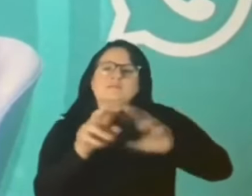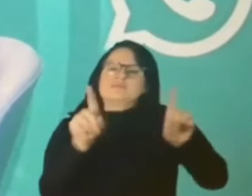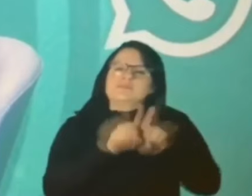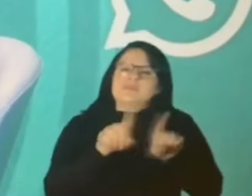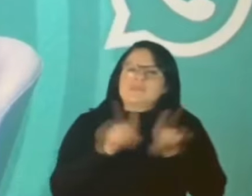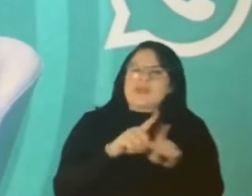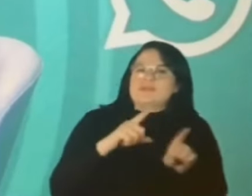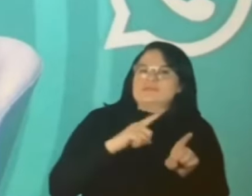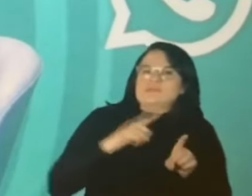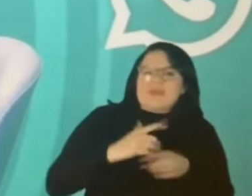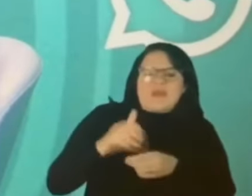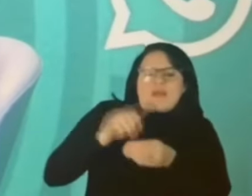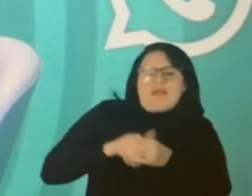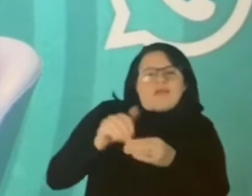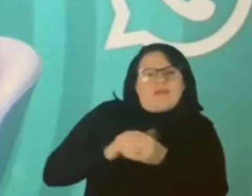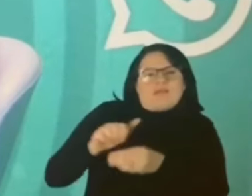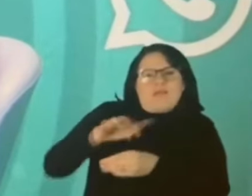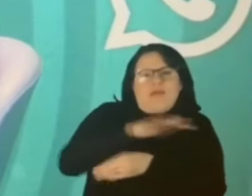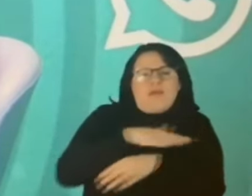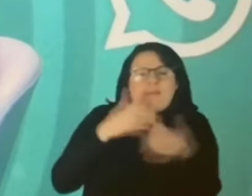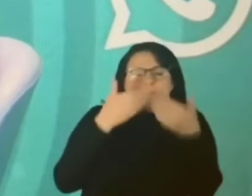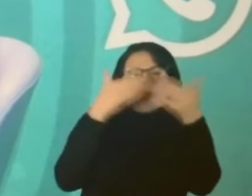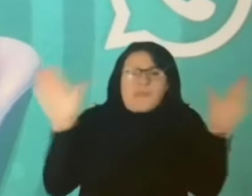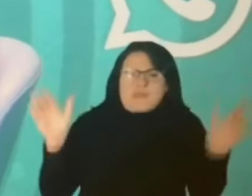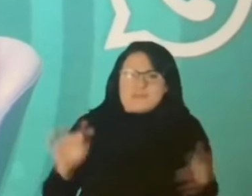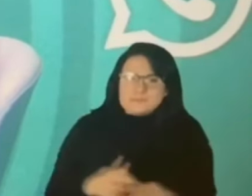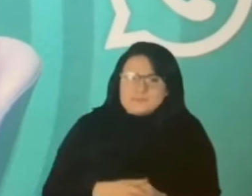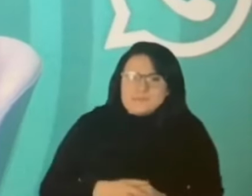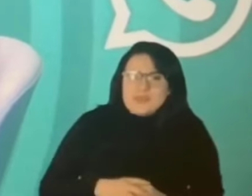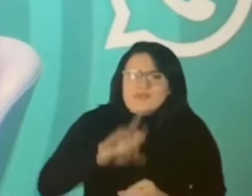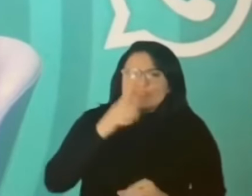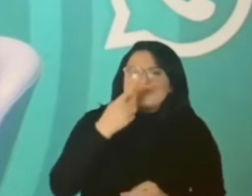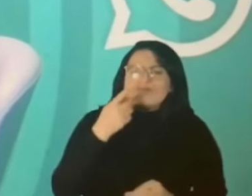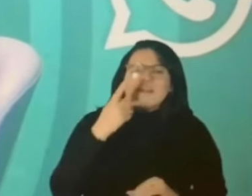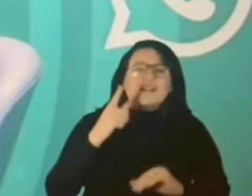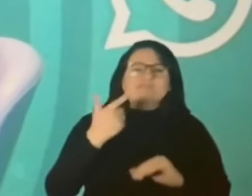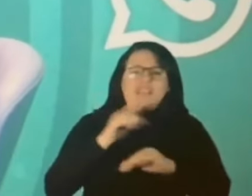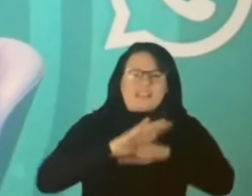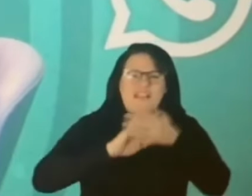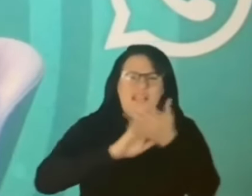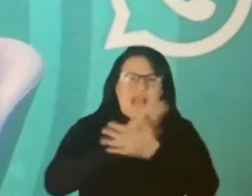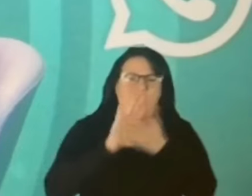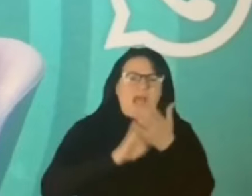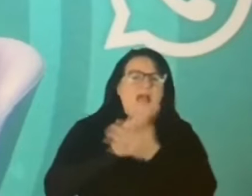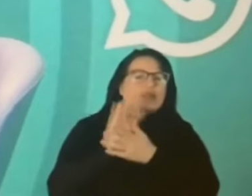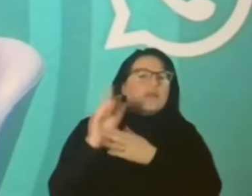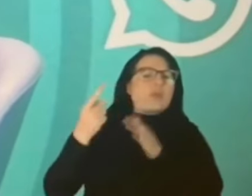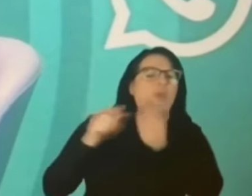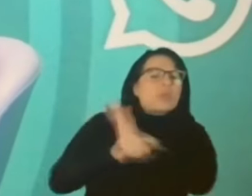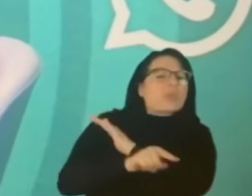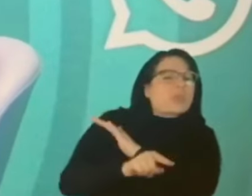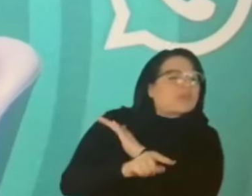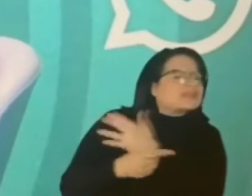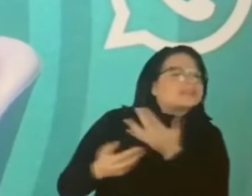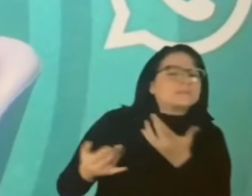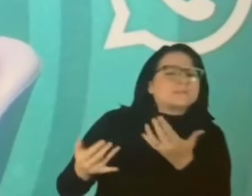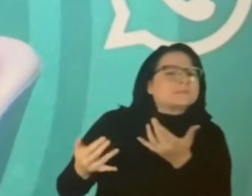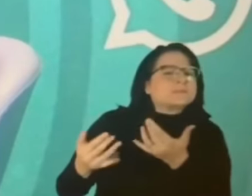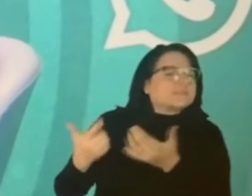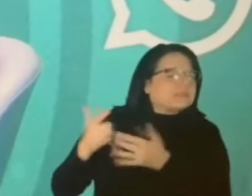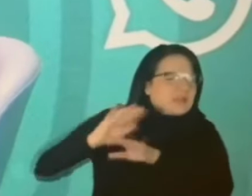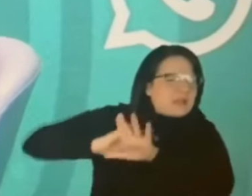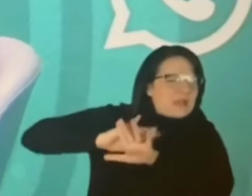obra aberta, nós podemos indagar se essas questões não têm raízes mais profundas no pensamento jurídico? Podemos relacionar o fenômeno